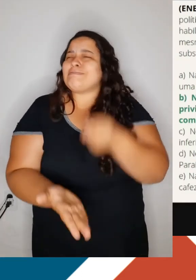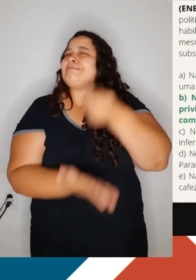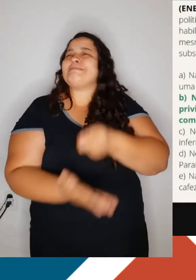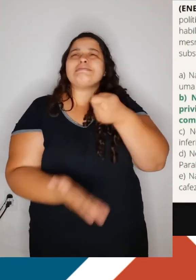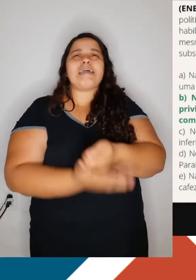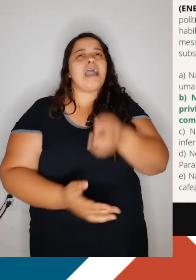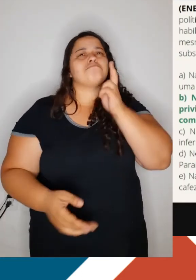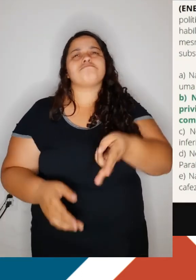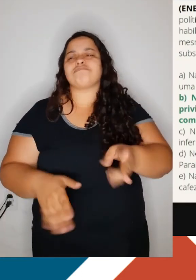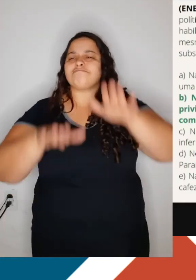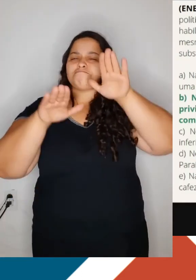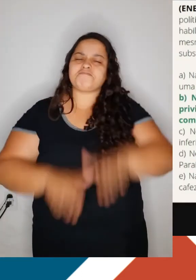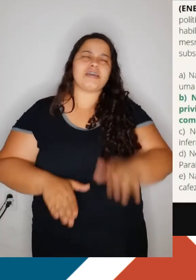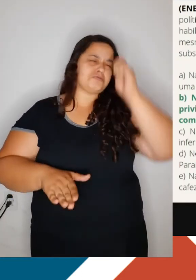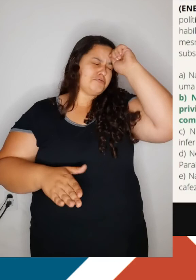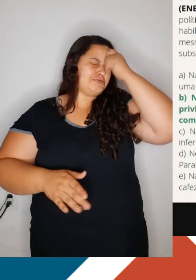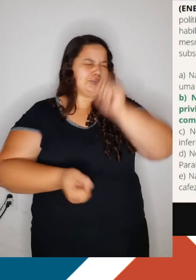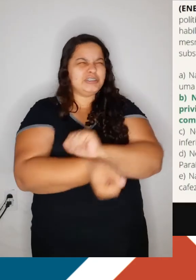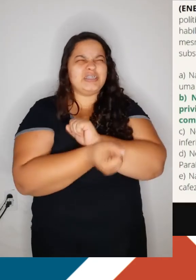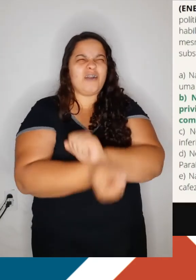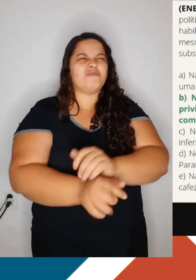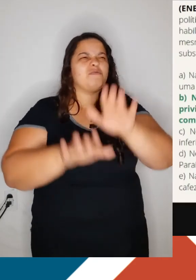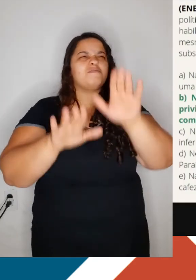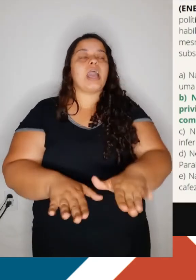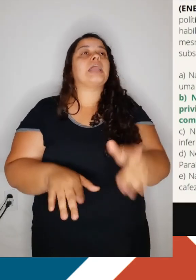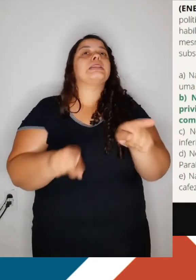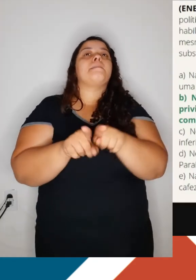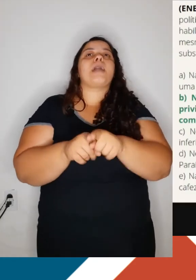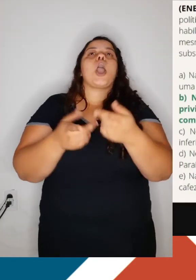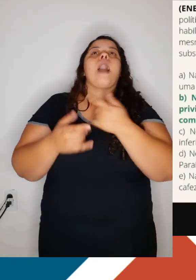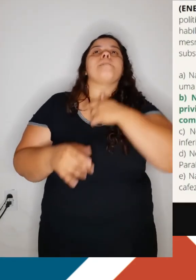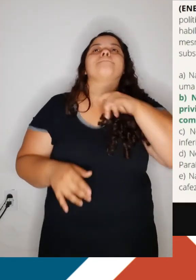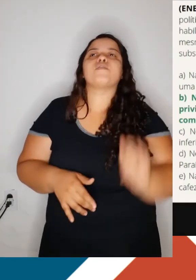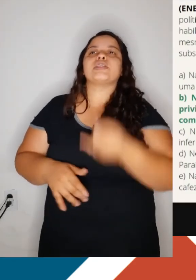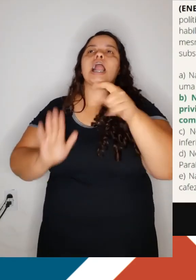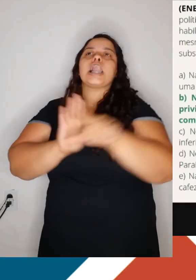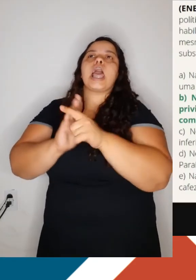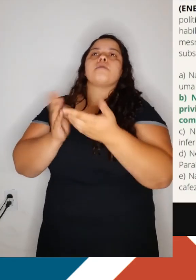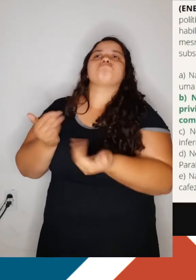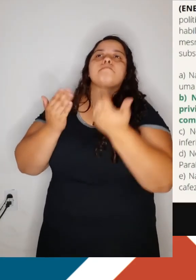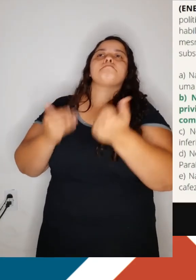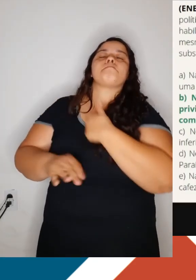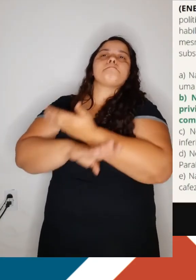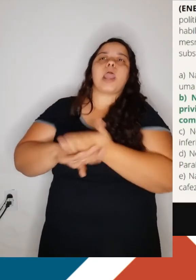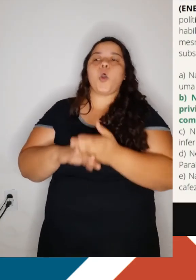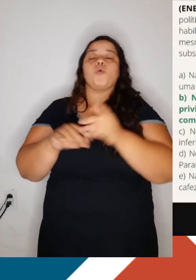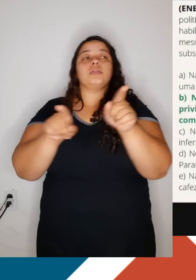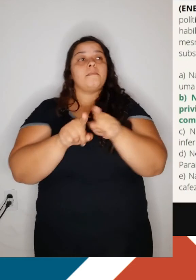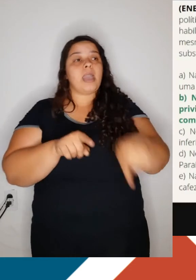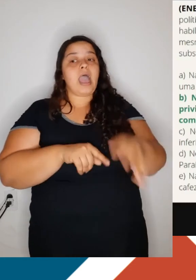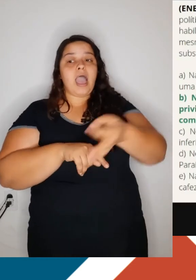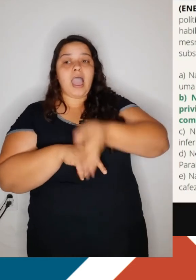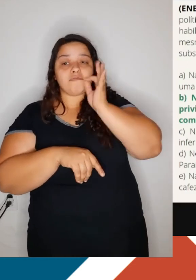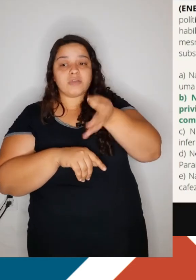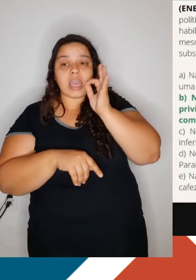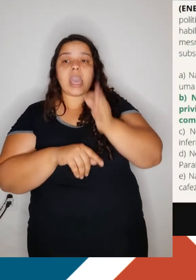defendia fervorosamente a manutenção da escravidão e dos seus privilégios políticos, né? Quanto que esses cafeicultores que começam a